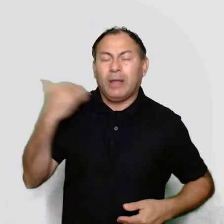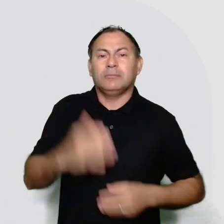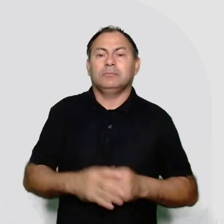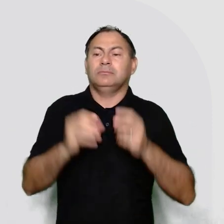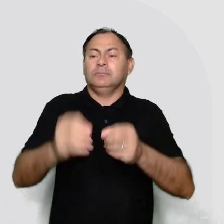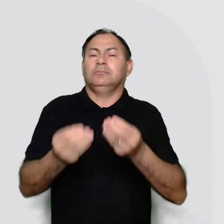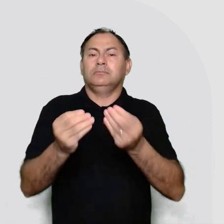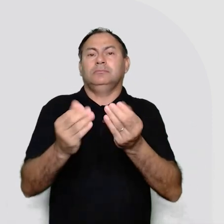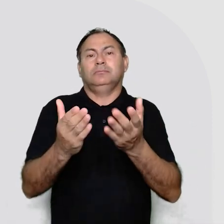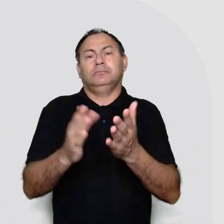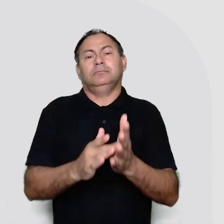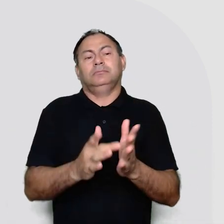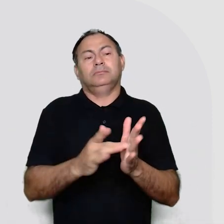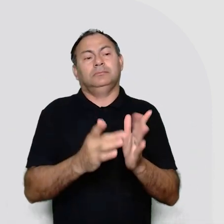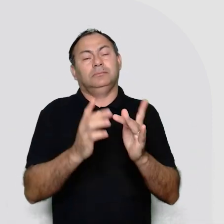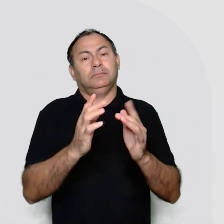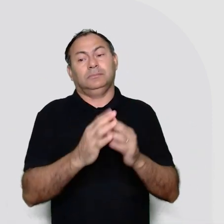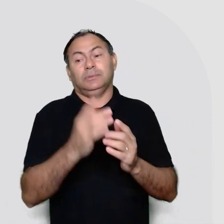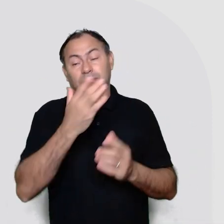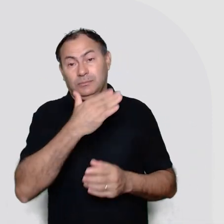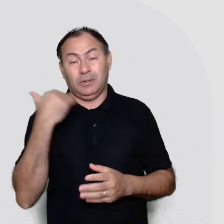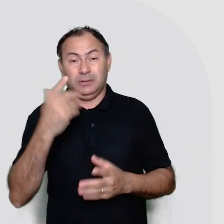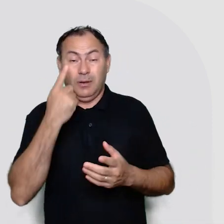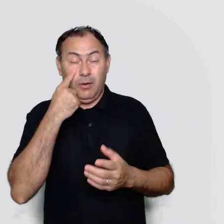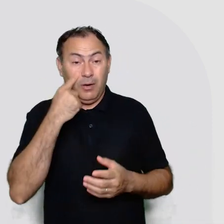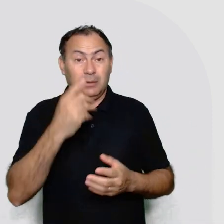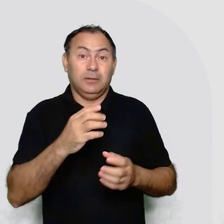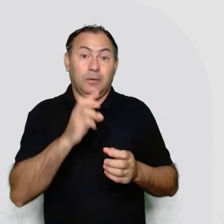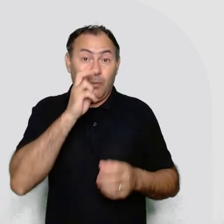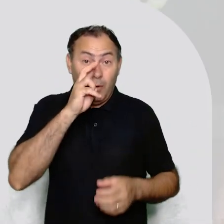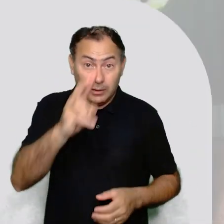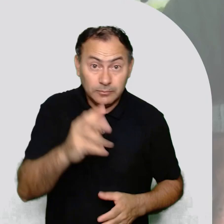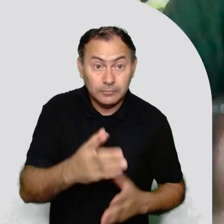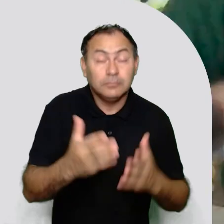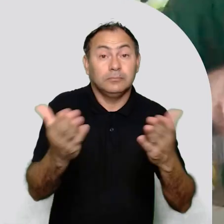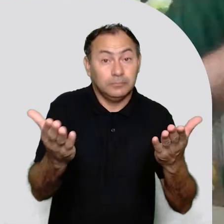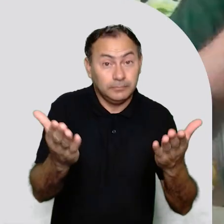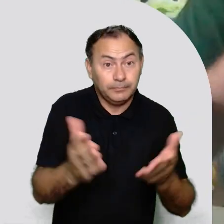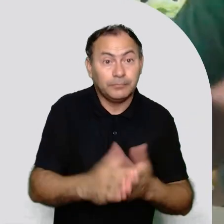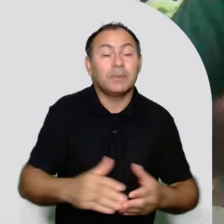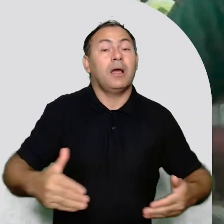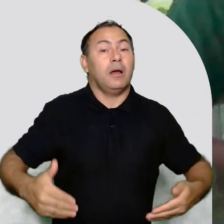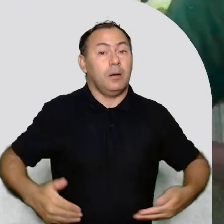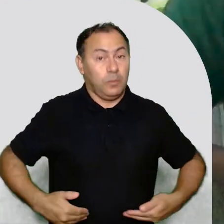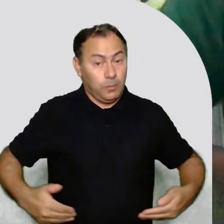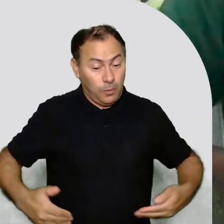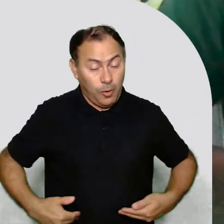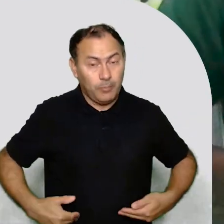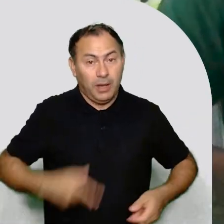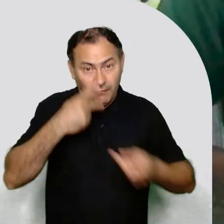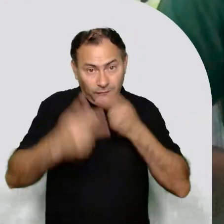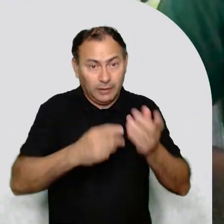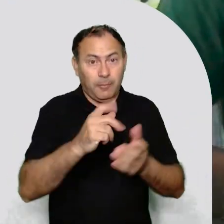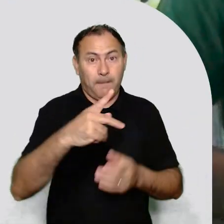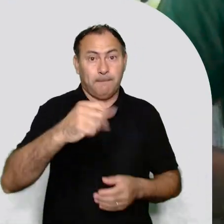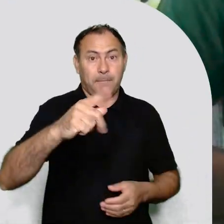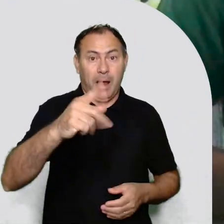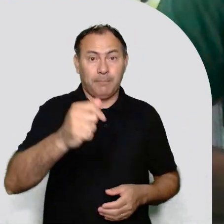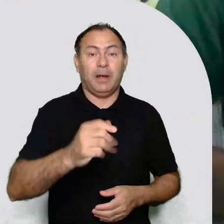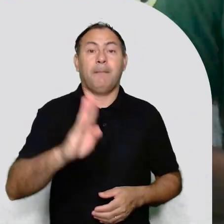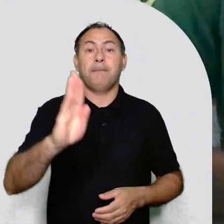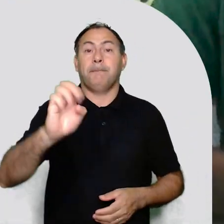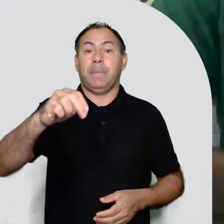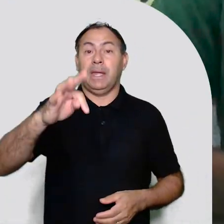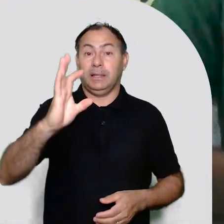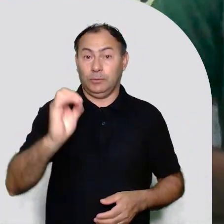o nutristes, mata-o. Olha só que forte. Então, a fome, como diz o Papa Bento